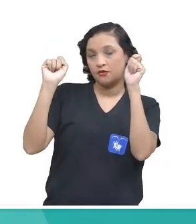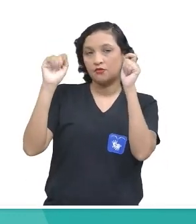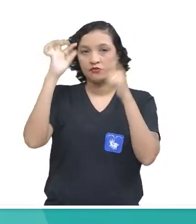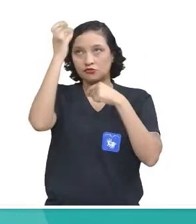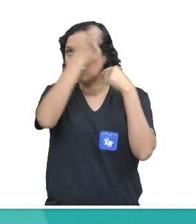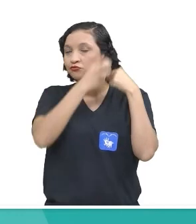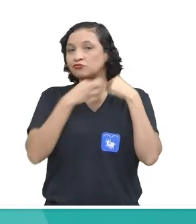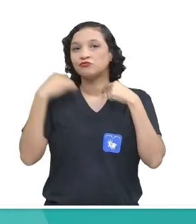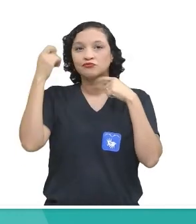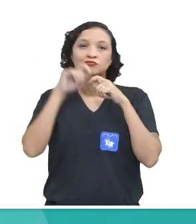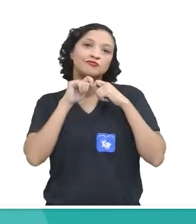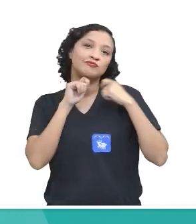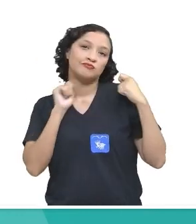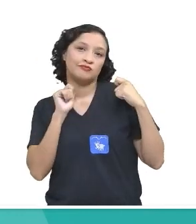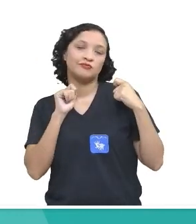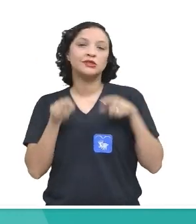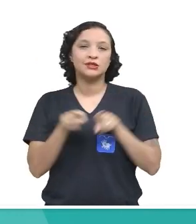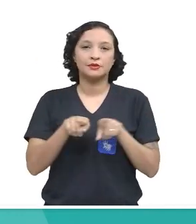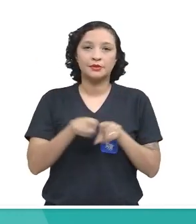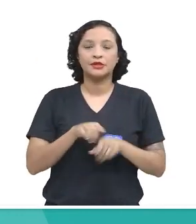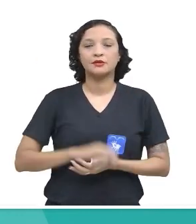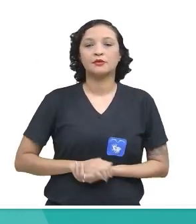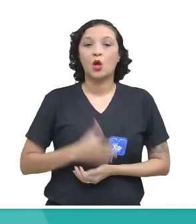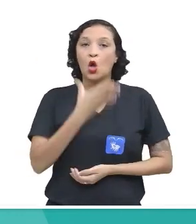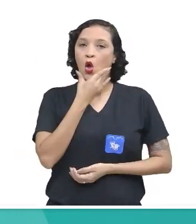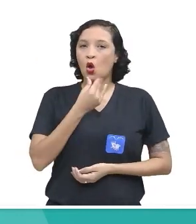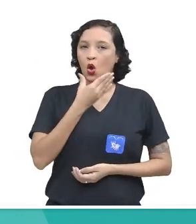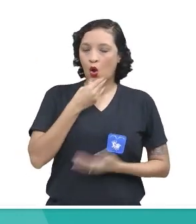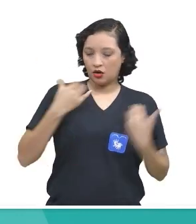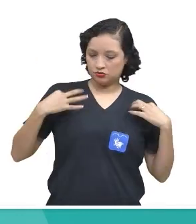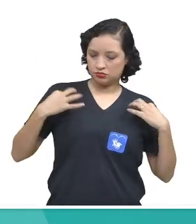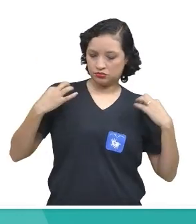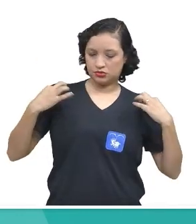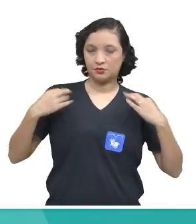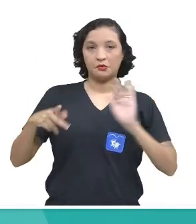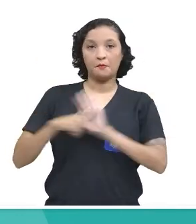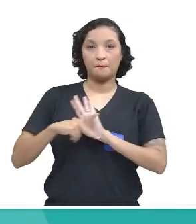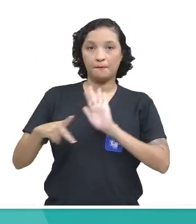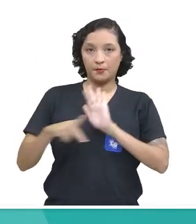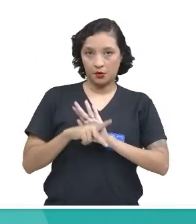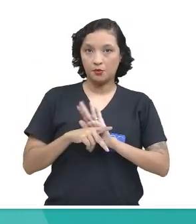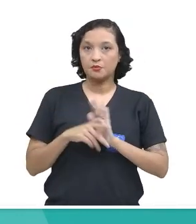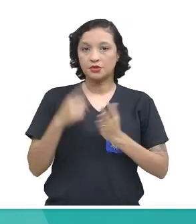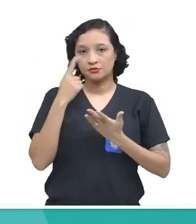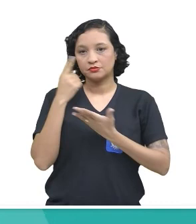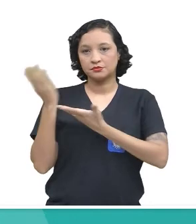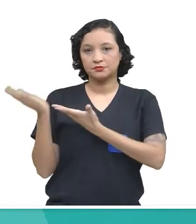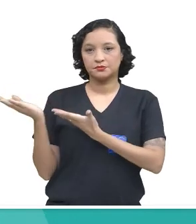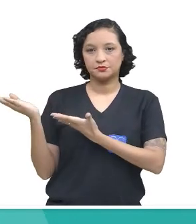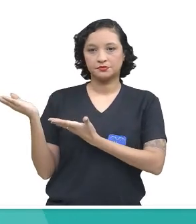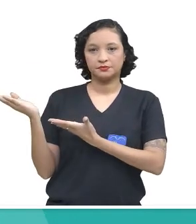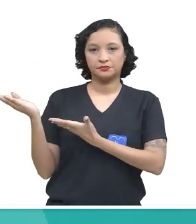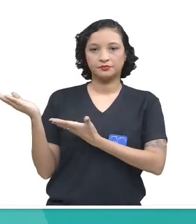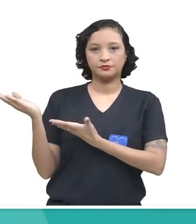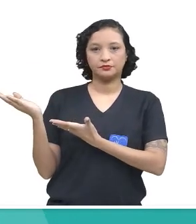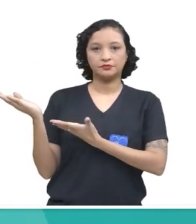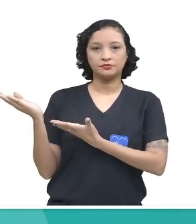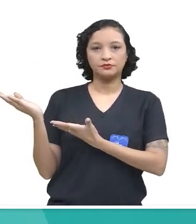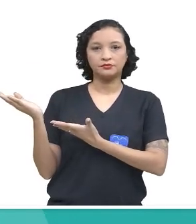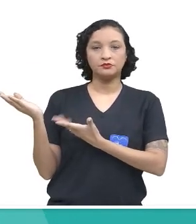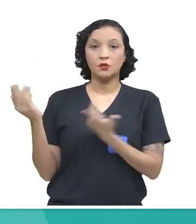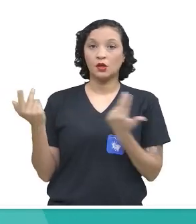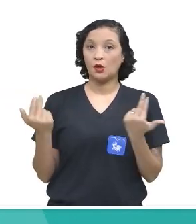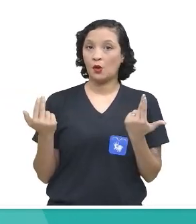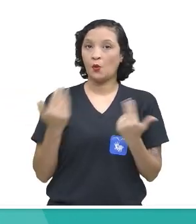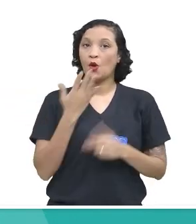Os homens também têm a sua roupa, a roupa apropriada para a ocasião, olha só, da mesma cor que a da